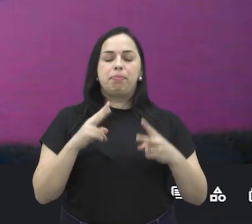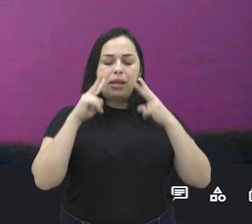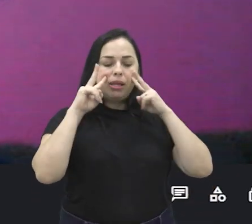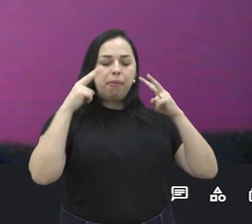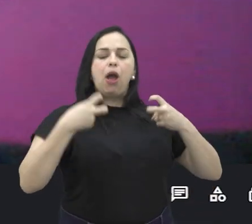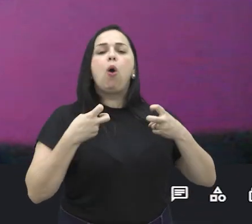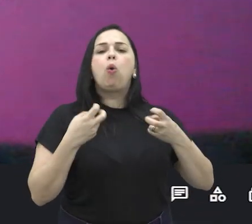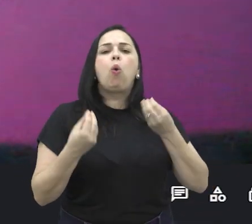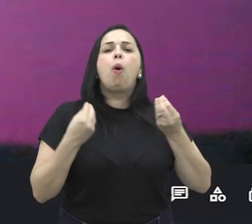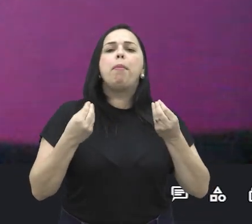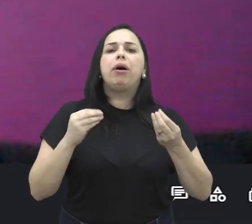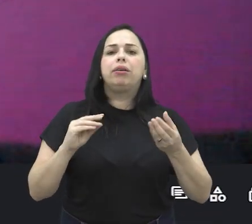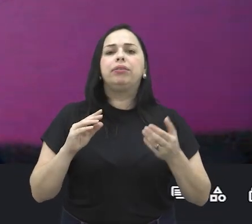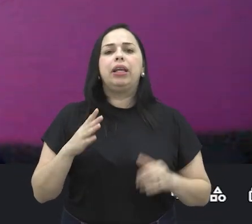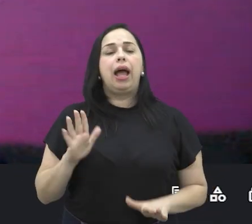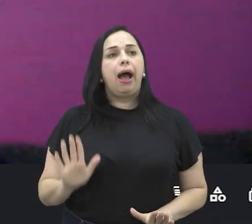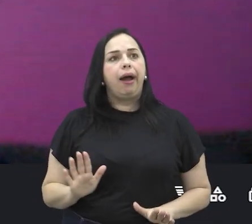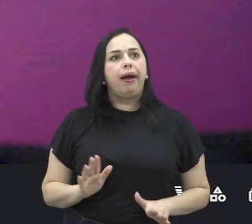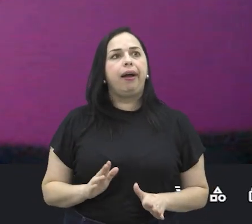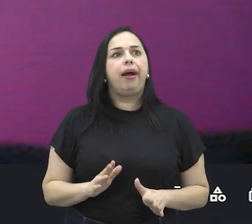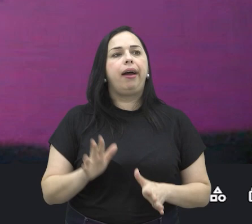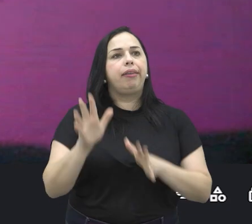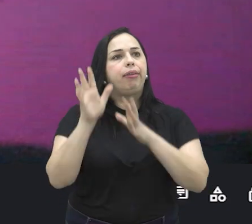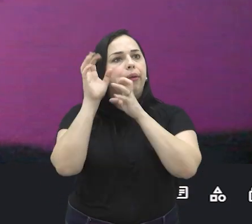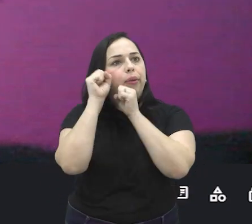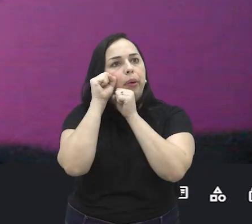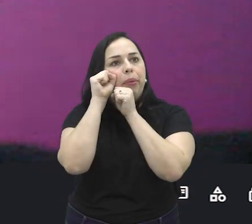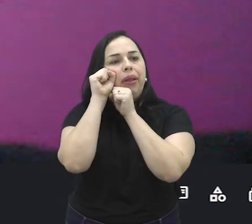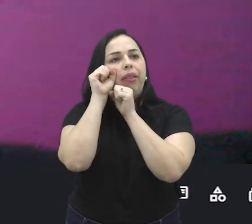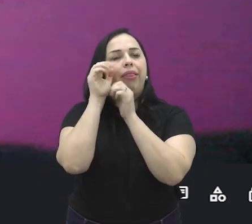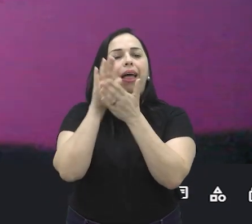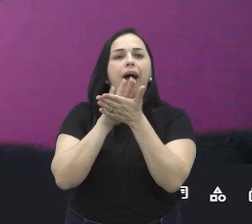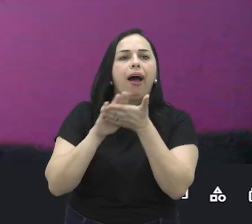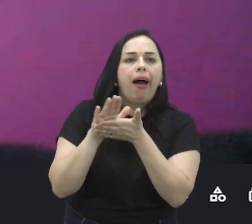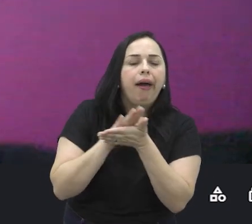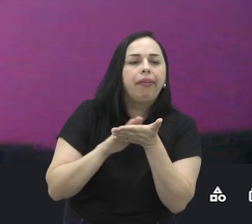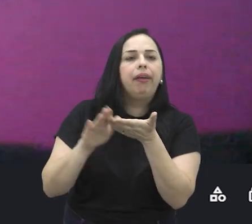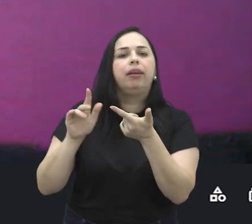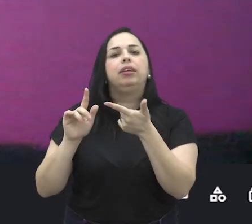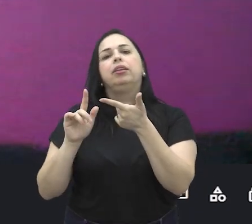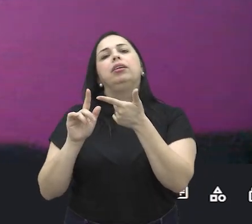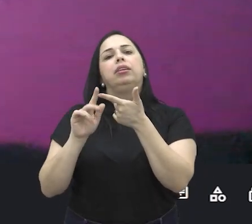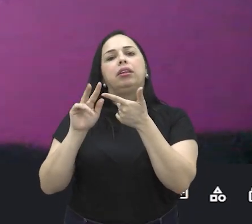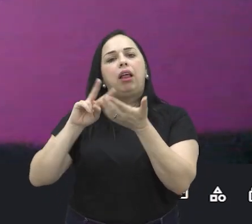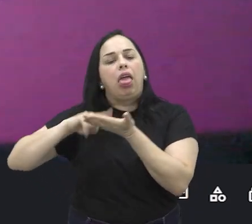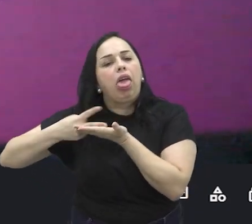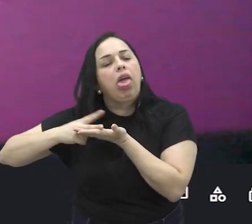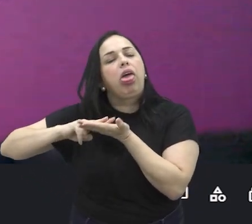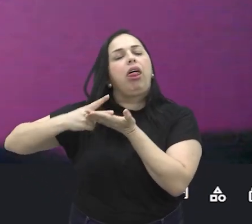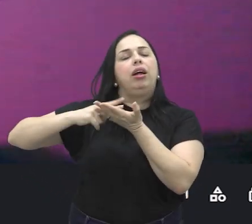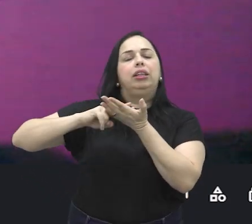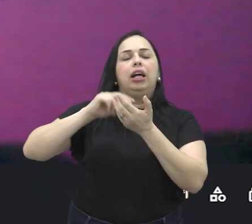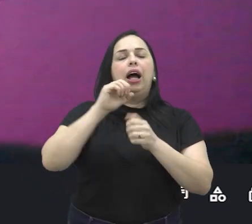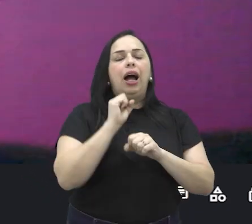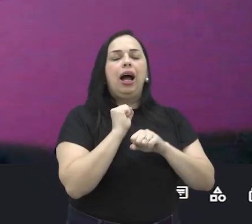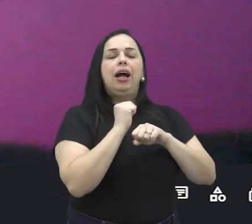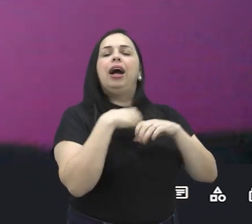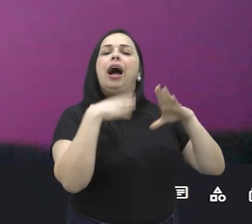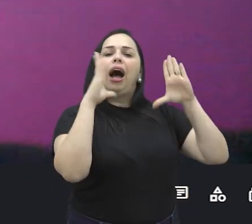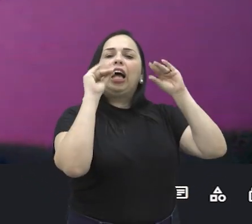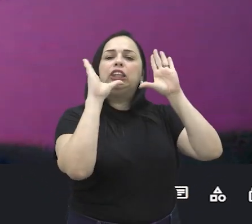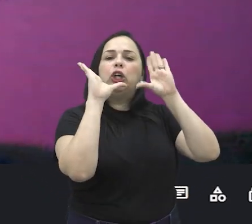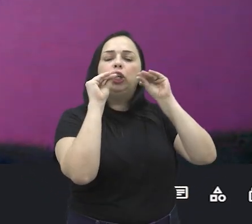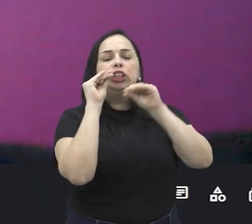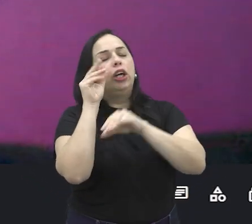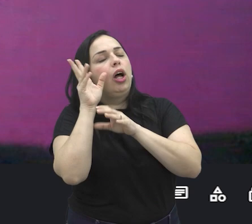de onde vem esses fatores. Por exemplo, eu estou sem dormir faz um tempo, né? Eu estou com dificuldade para pegar no sono, eu acordo de noite, não